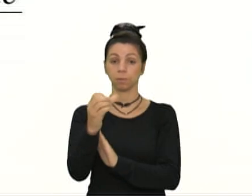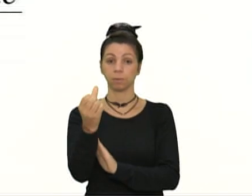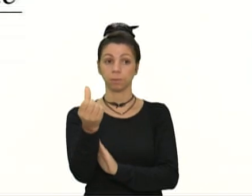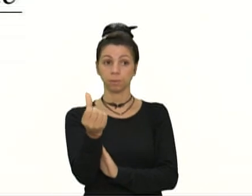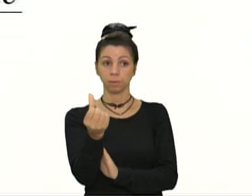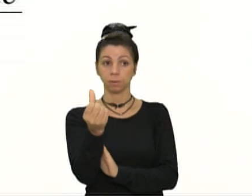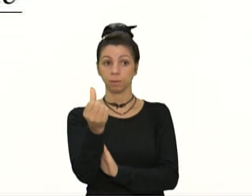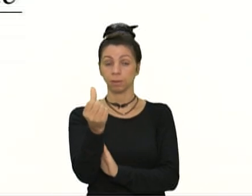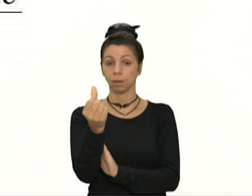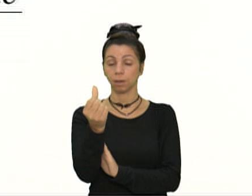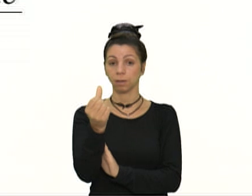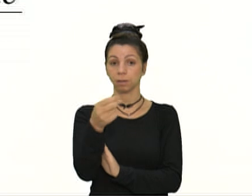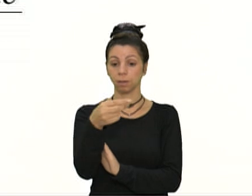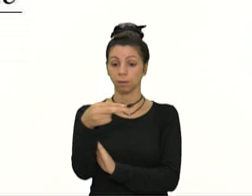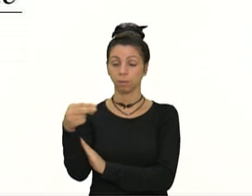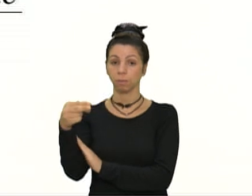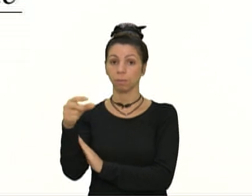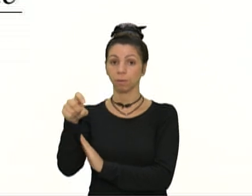x ao quadrado é?